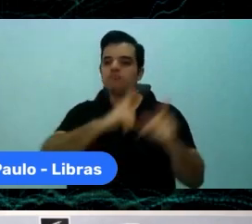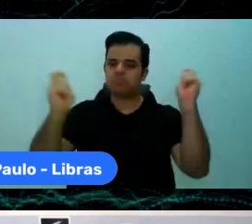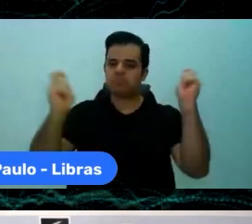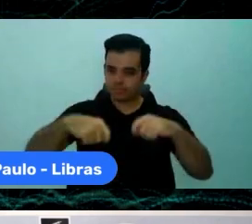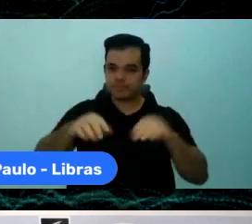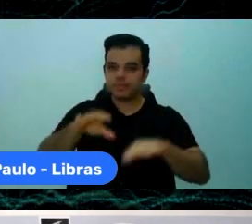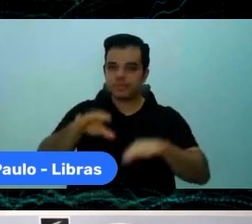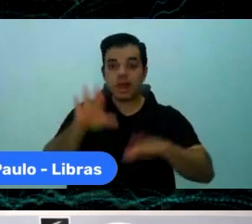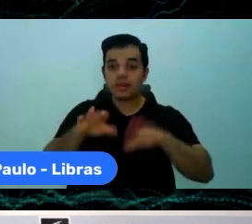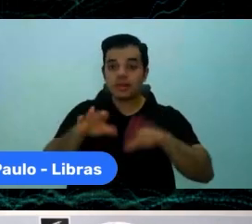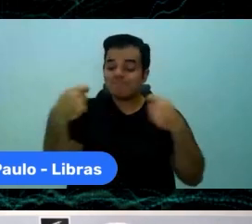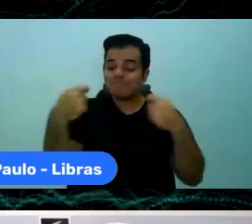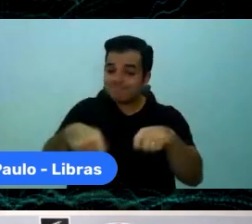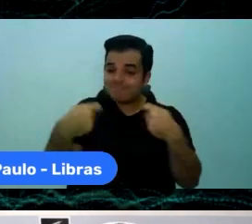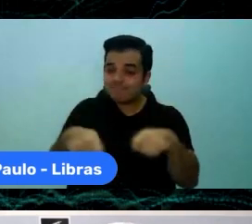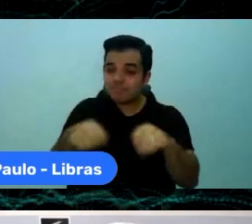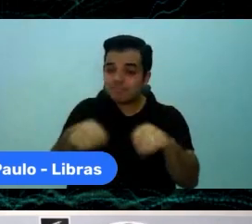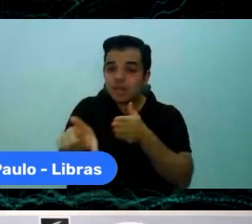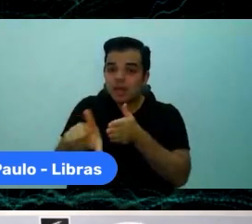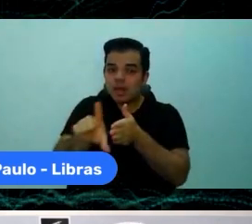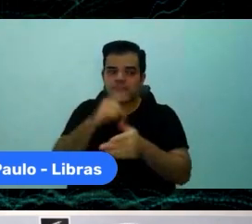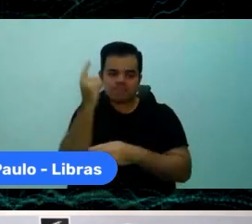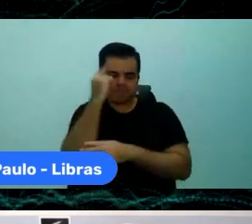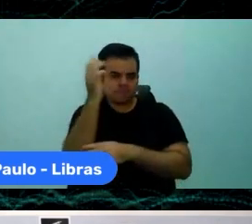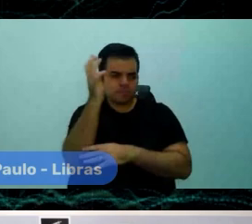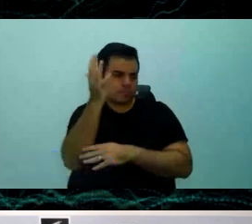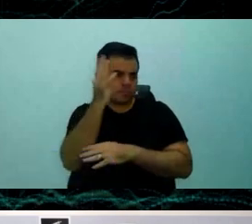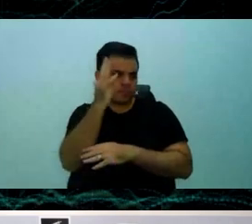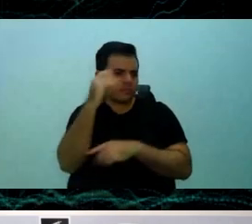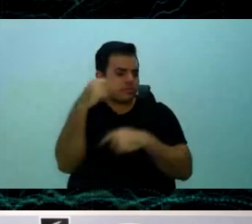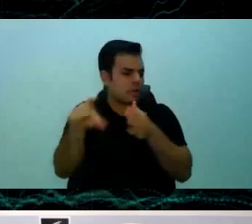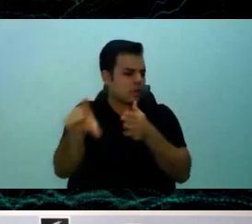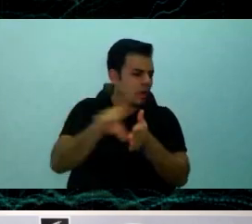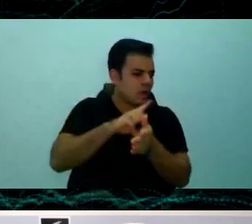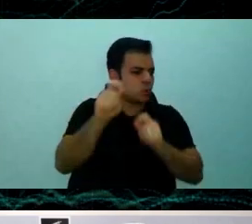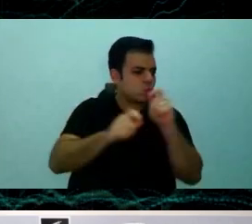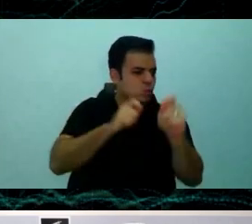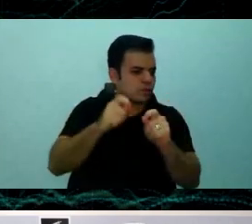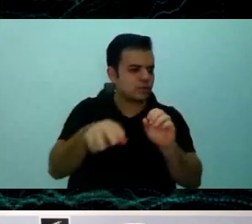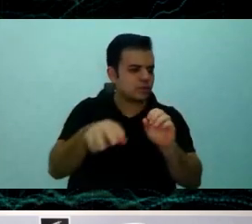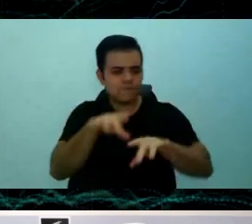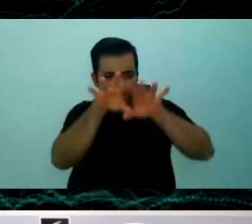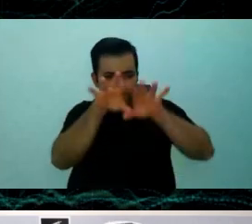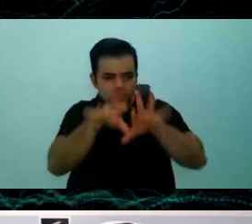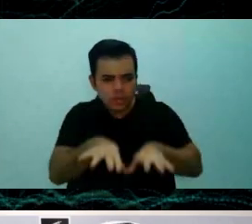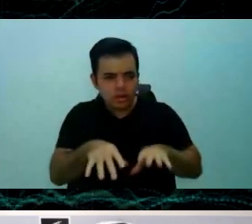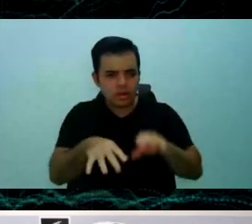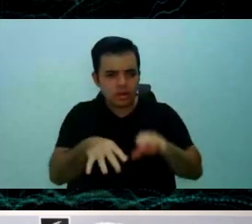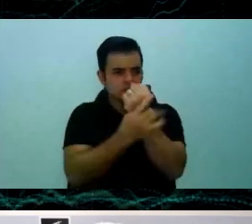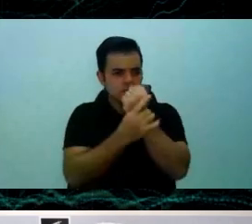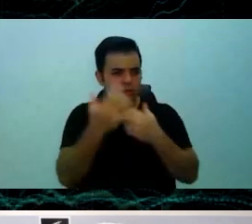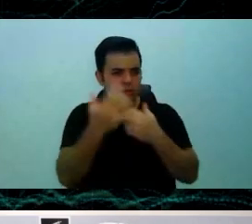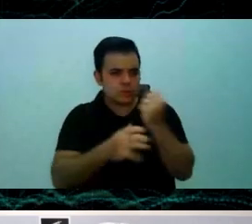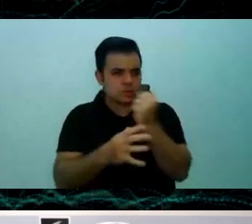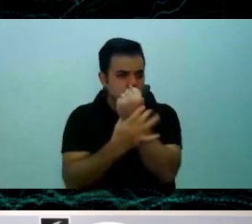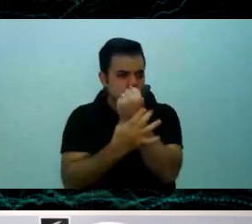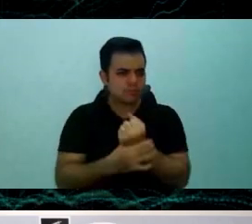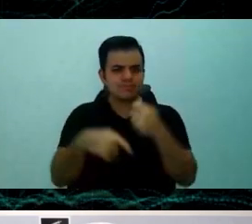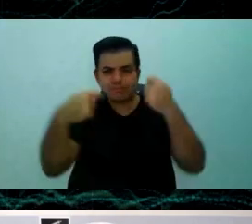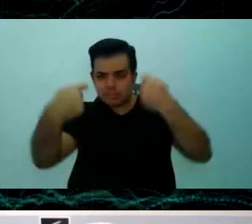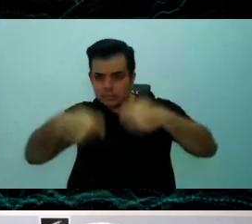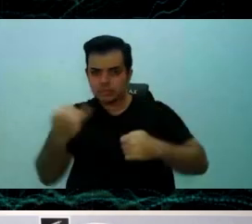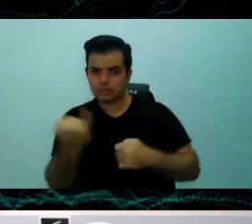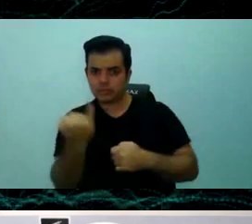Quando necessário, repense muito bem se você precisar já de cara ter alguma coisa de criptografia. Então, veja, isso não é uma necessidade, mas é algo que você